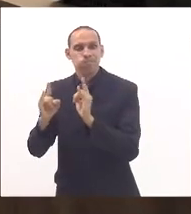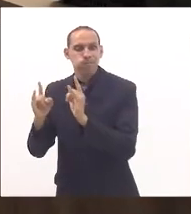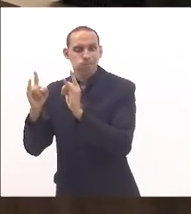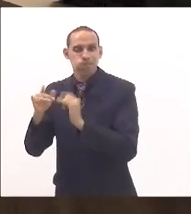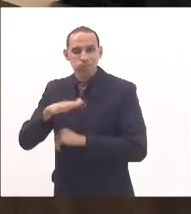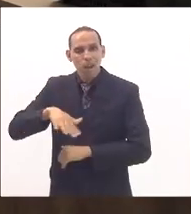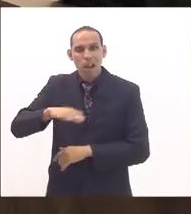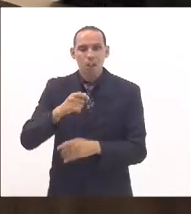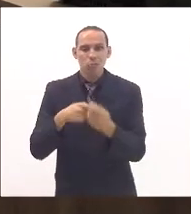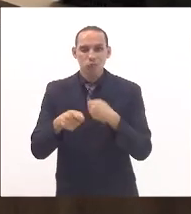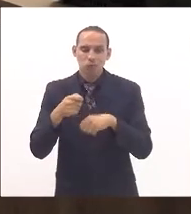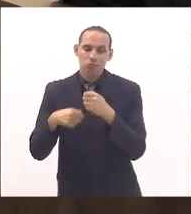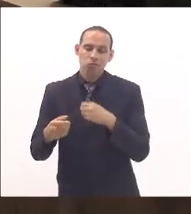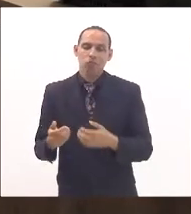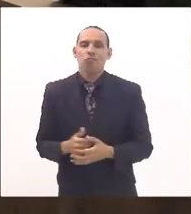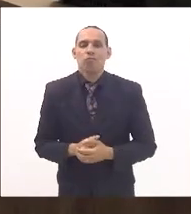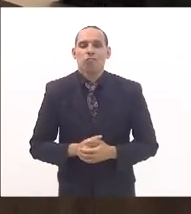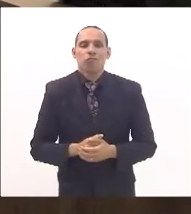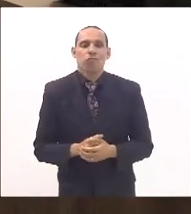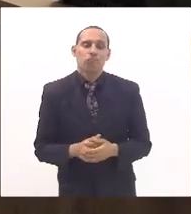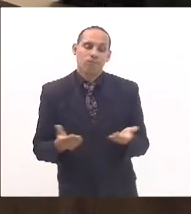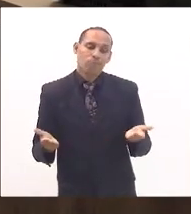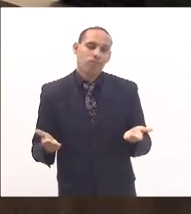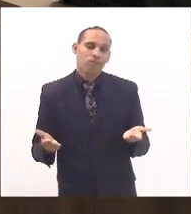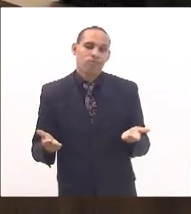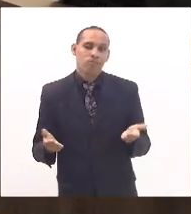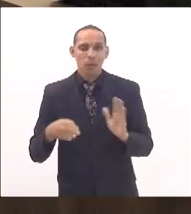comercial funciona. E, nesse sentido,